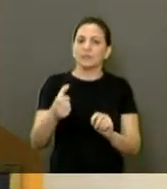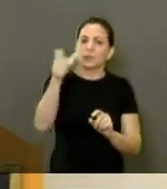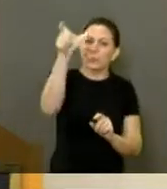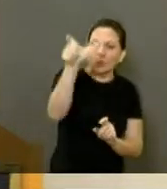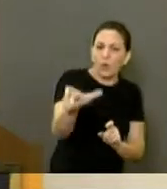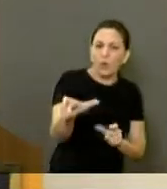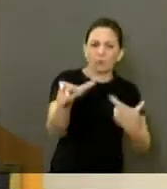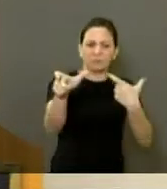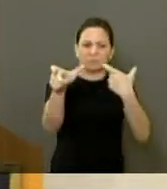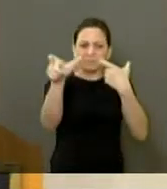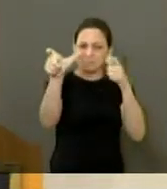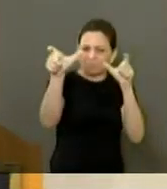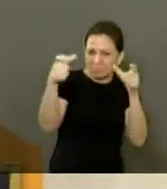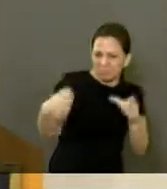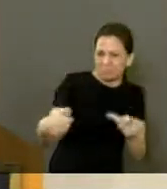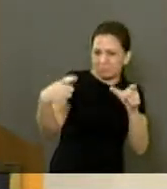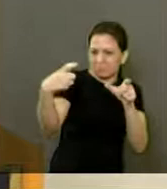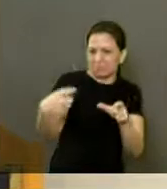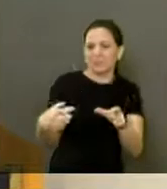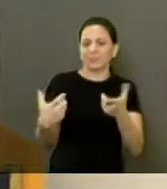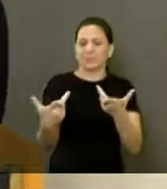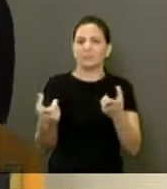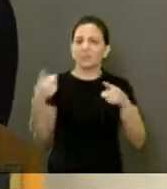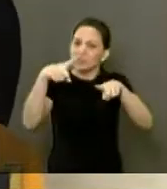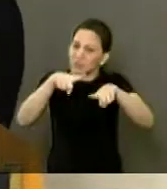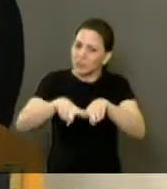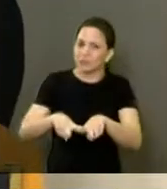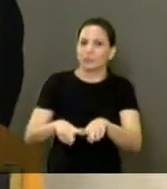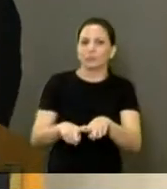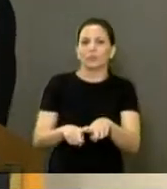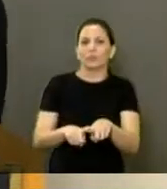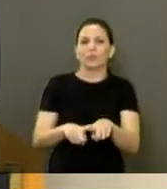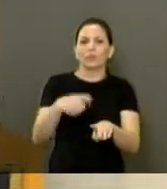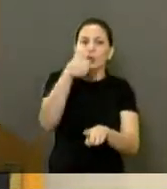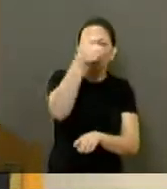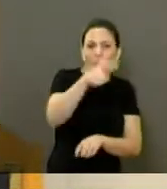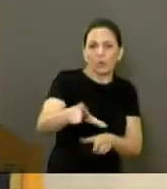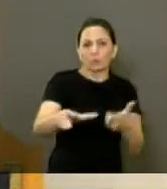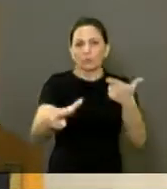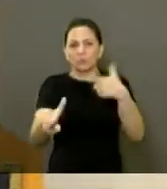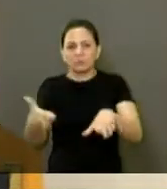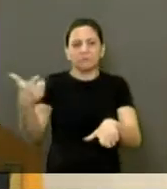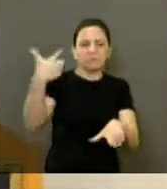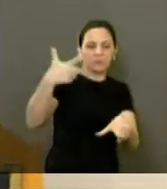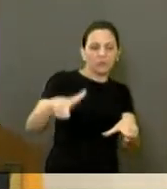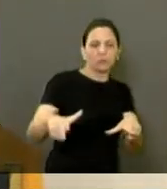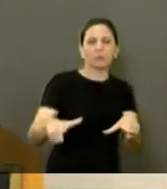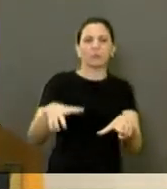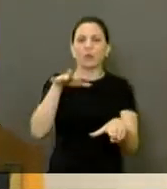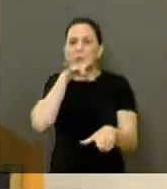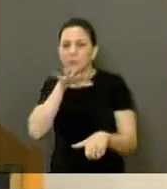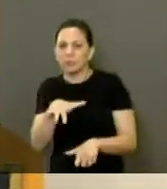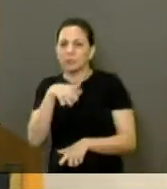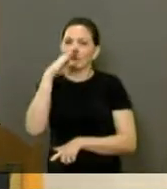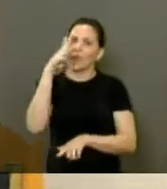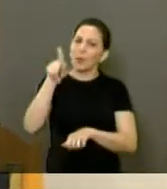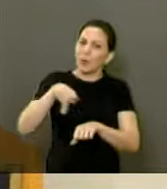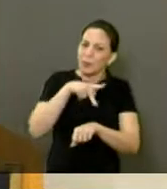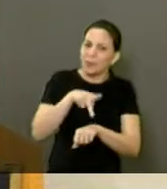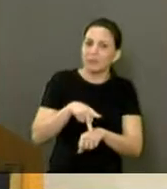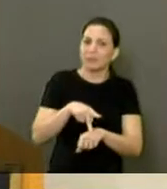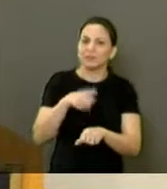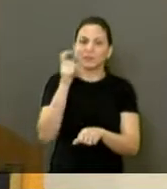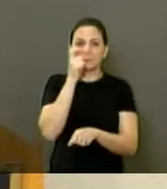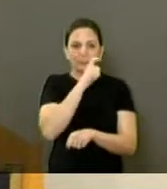que não concordam, como o outro, e como um outro que quer prejudicar o país. Não é verdade. Nós